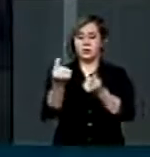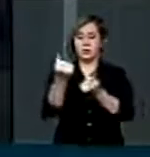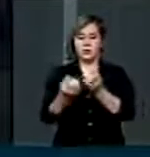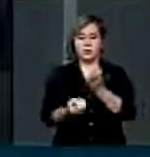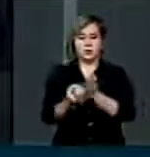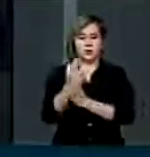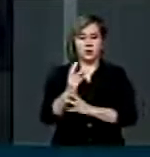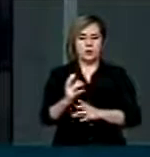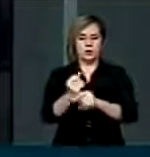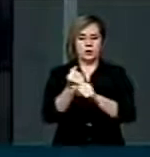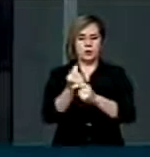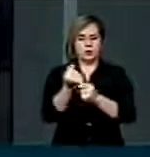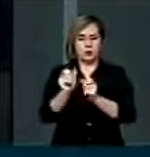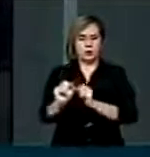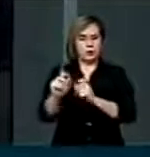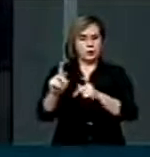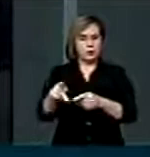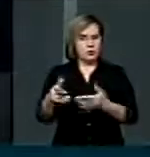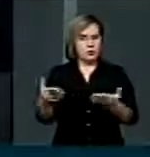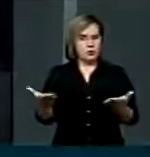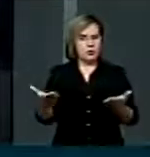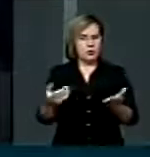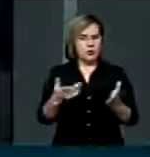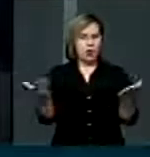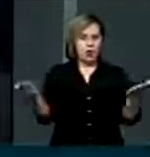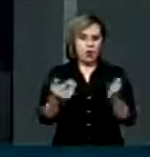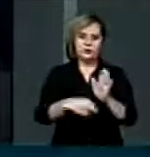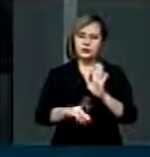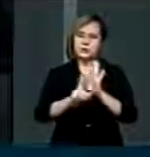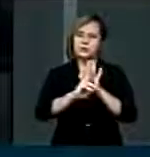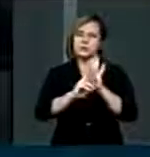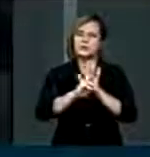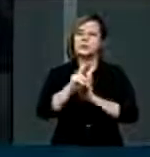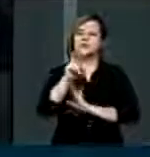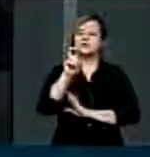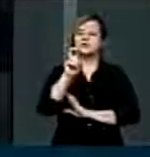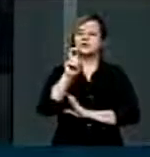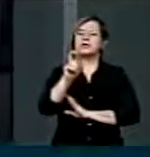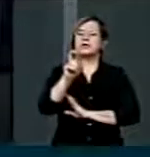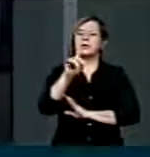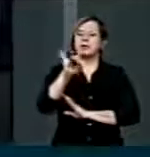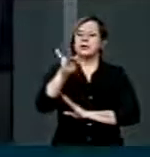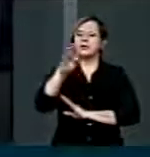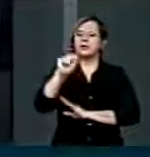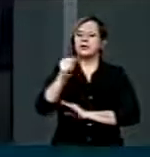custo da dignidade dos aposentados representa hoje apenas 5 dias de